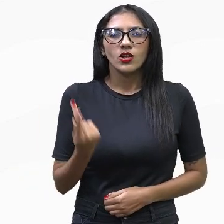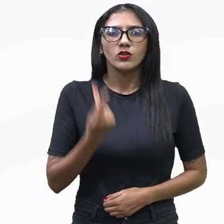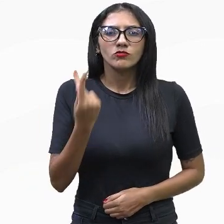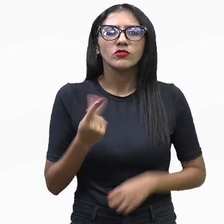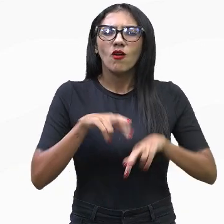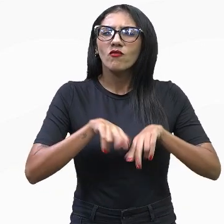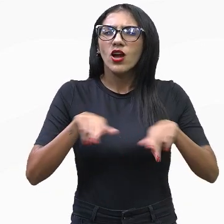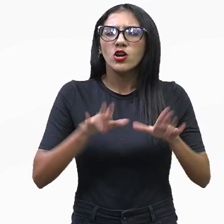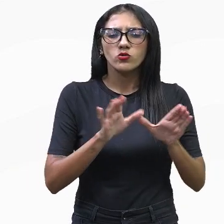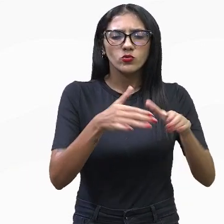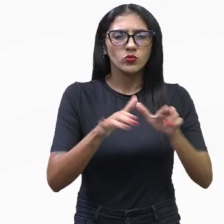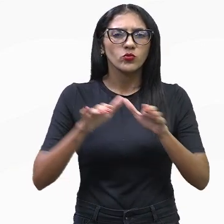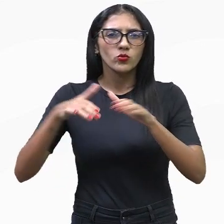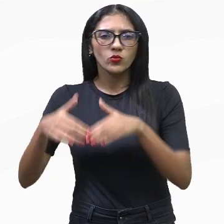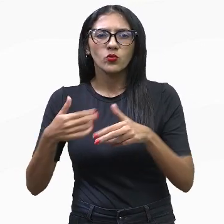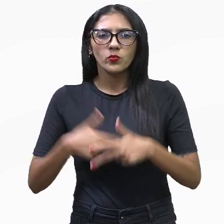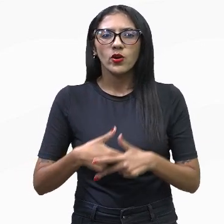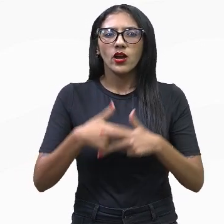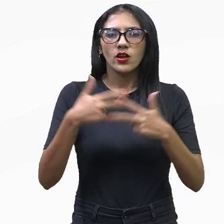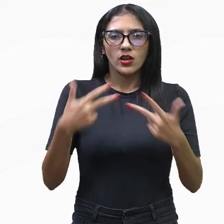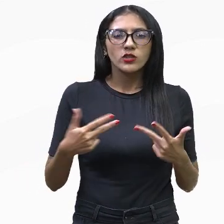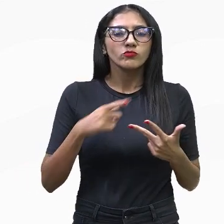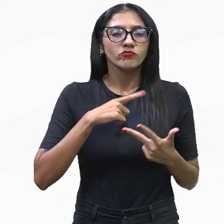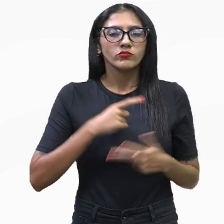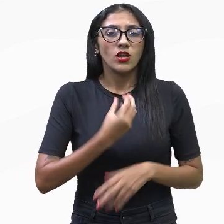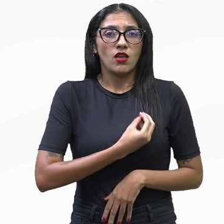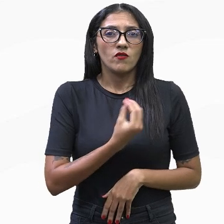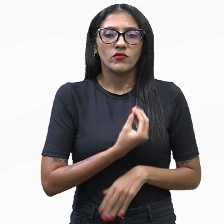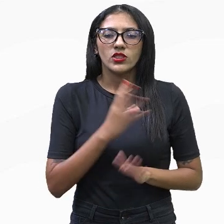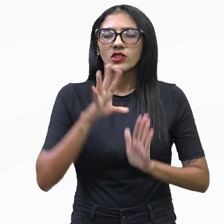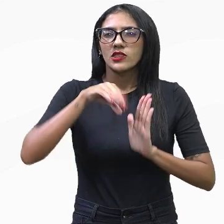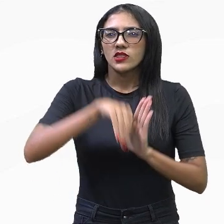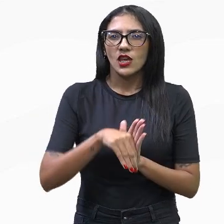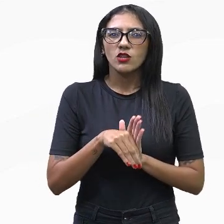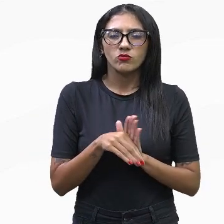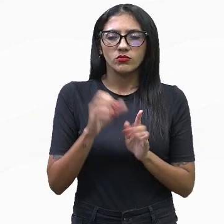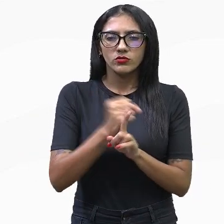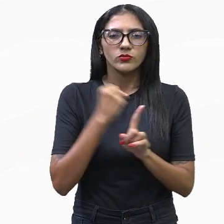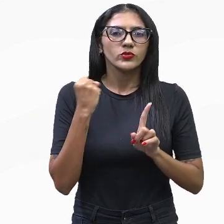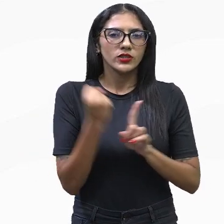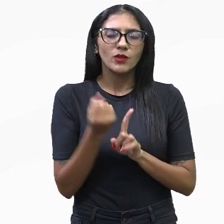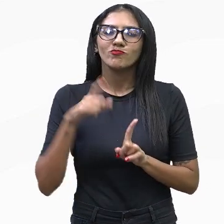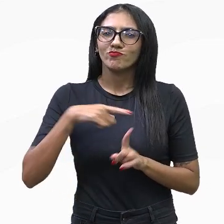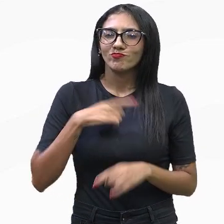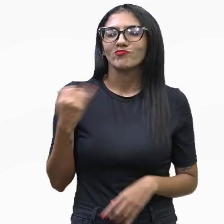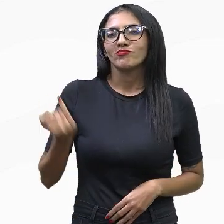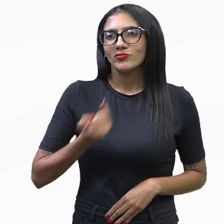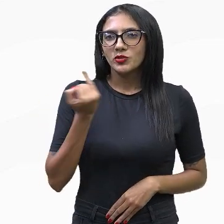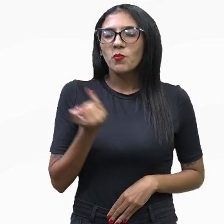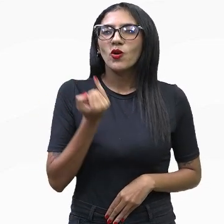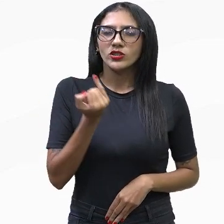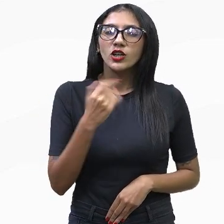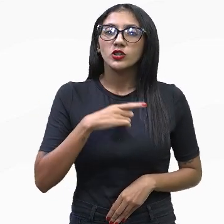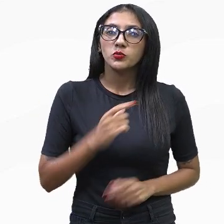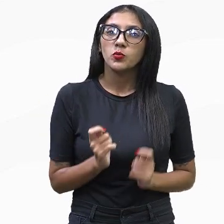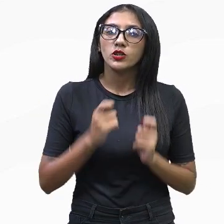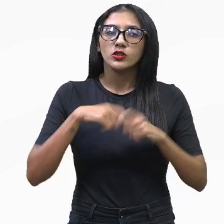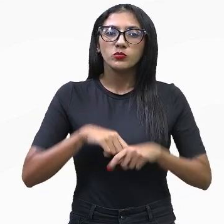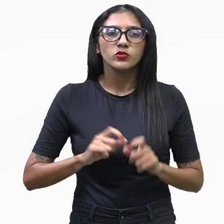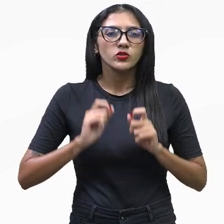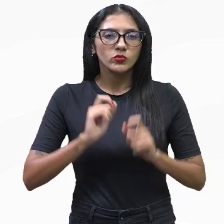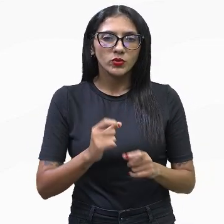diferentes grupos étnicos presentes em nossa sociedade é fundamental para expor